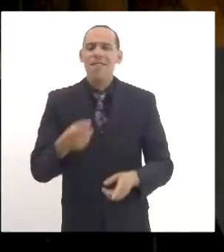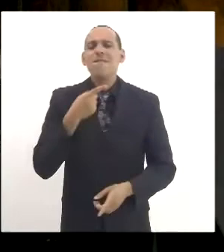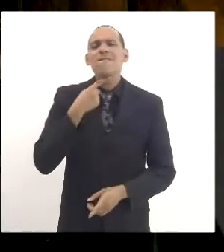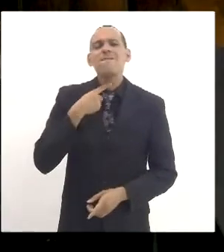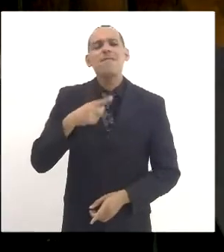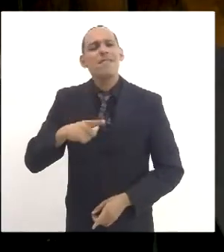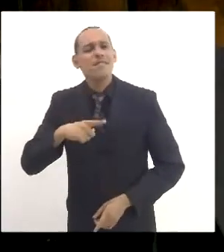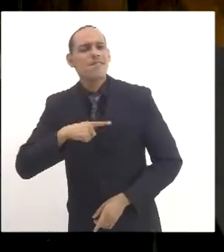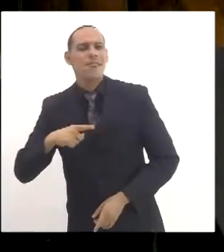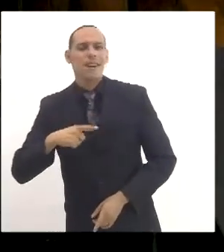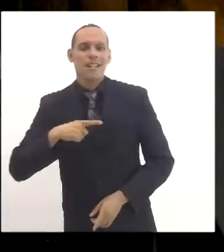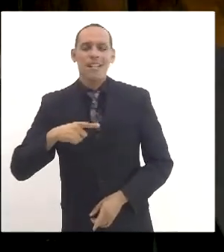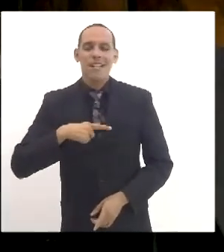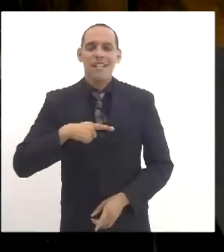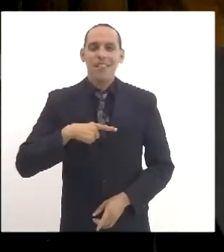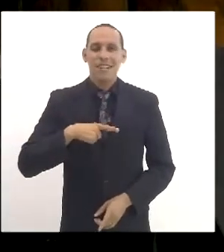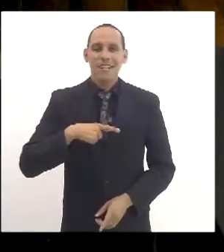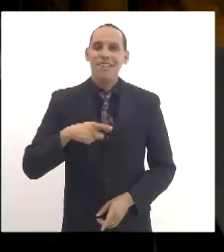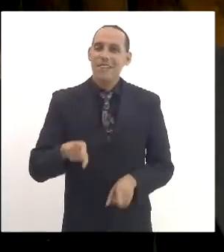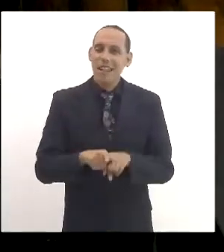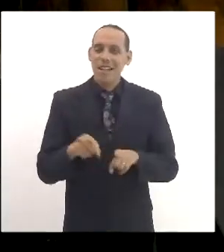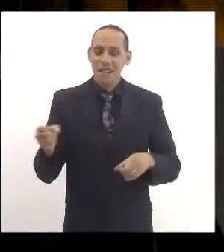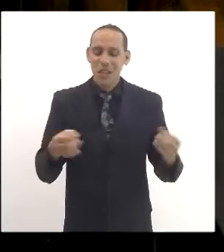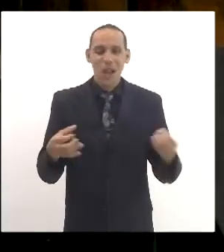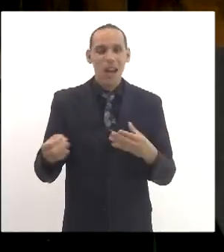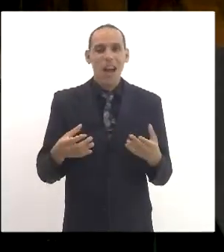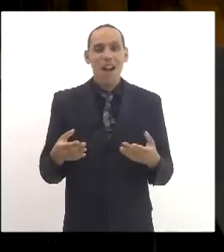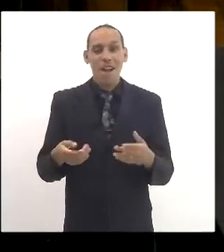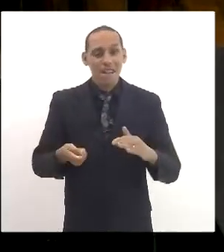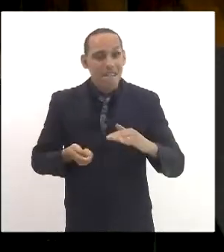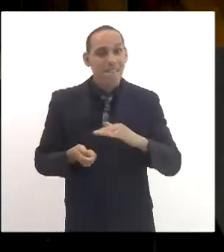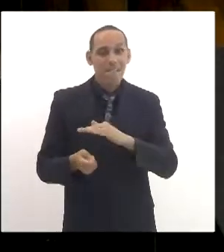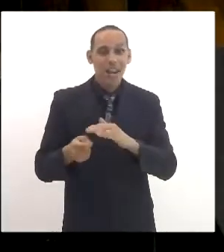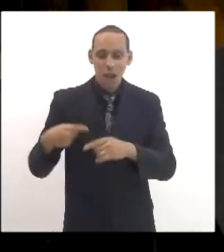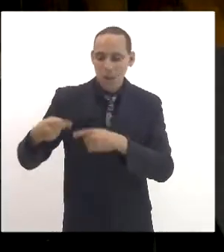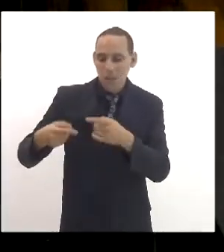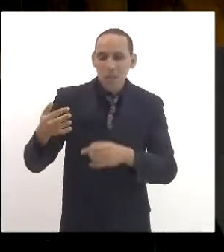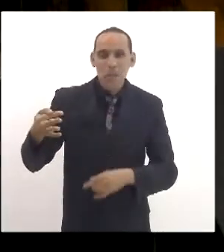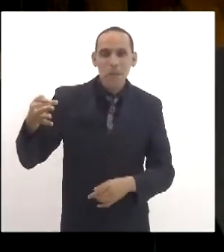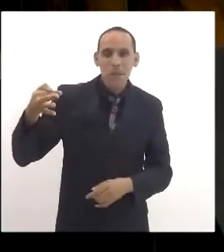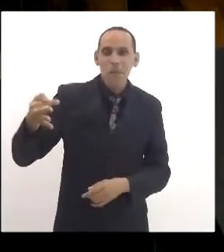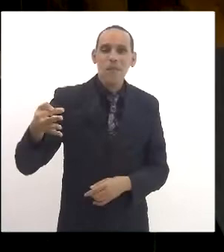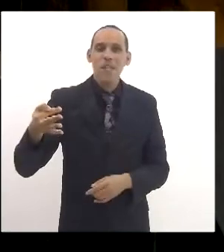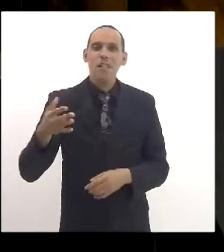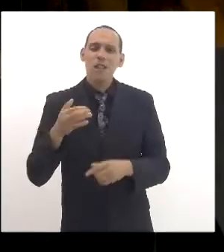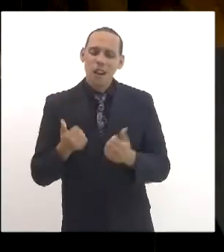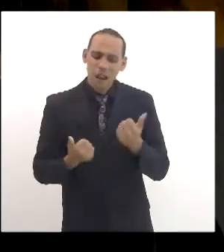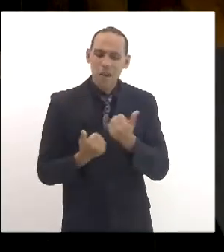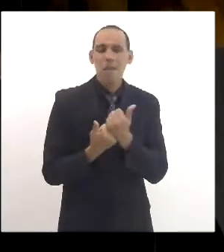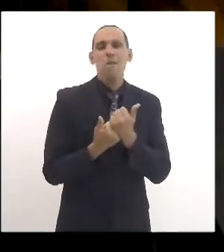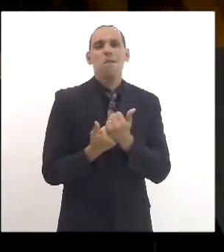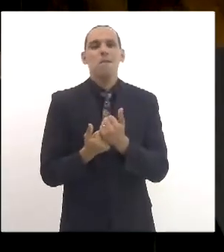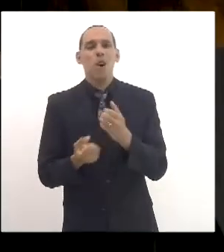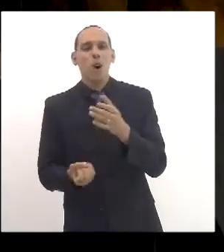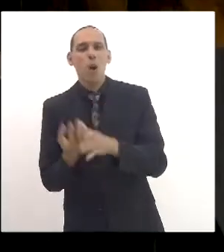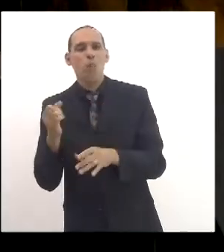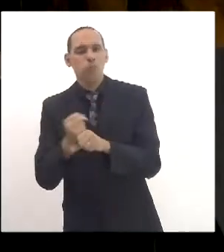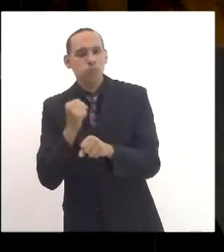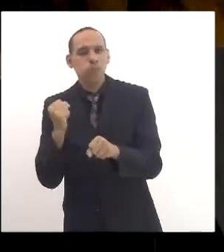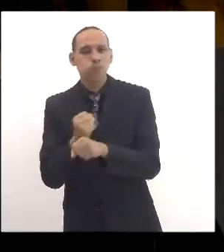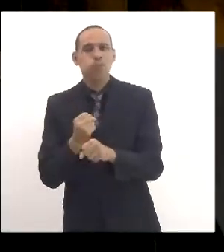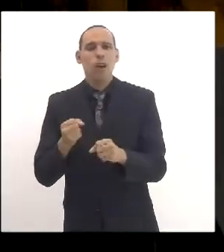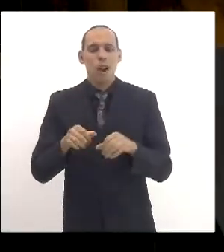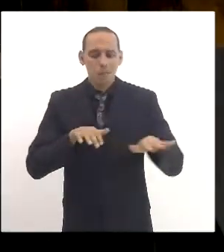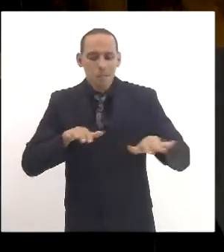e inovadores. Invistam nas futuras gerações e contribuam para a construção de um movimento intergeracional que